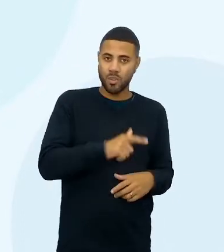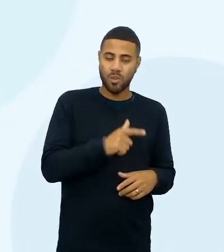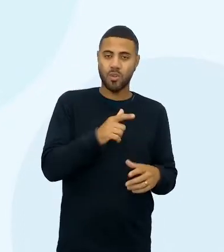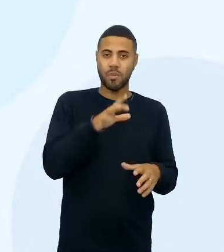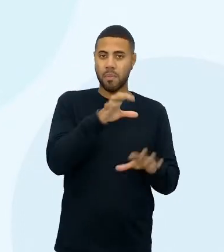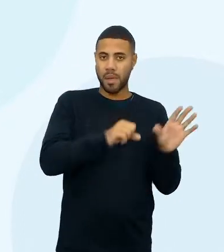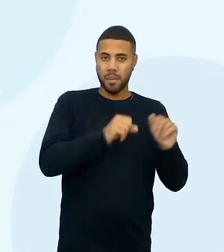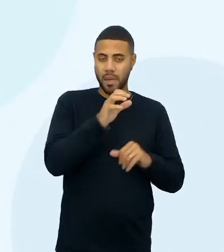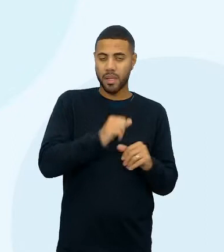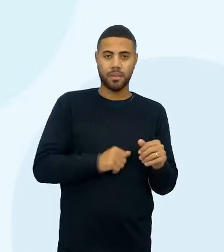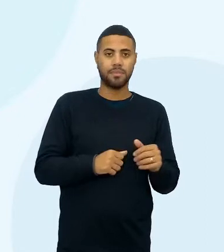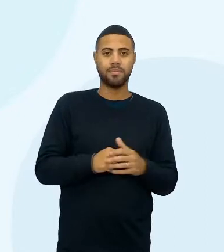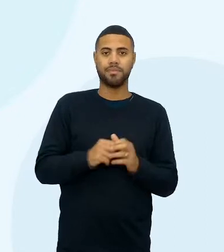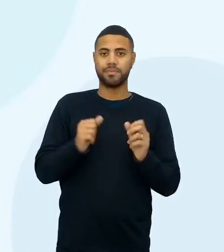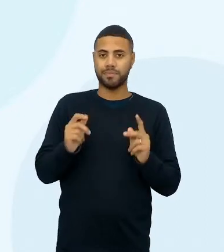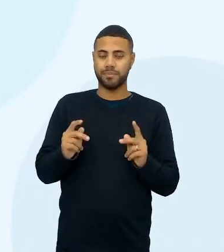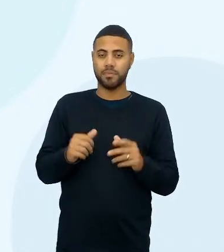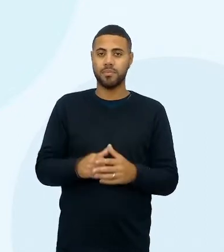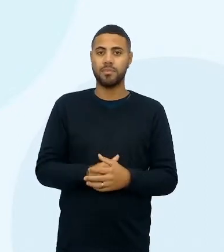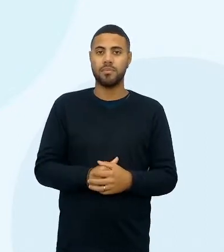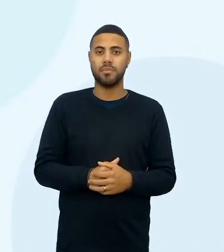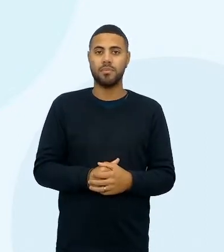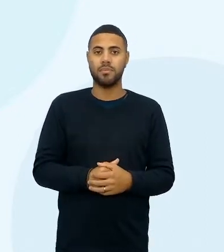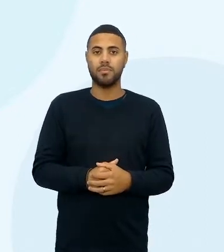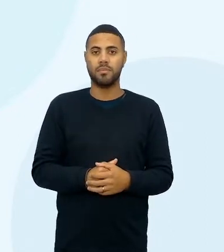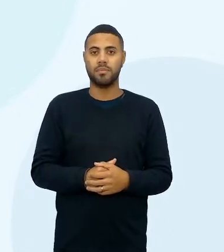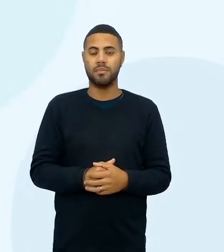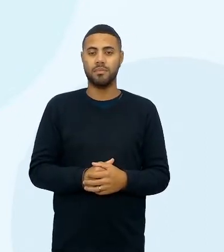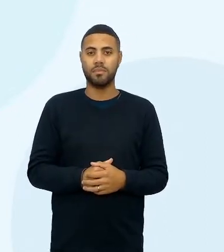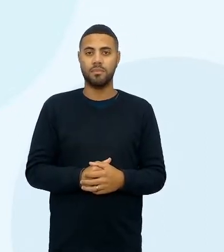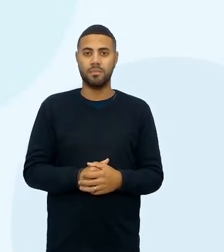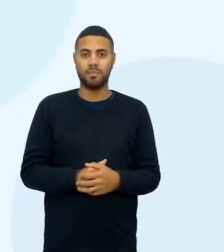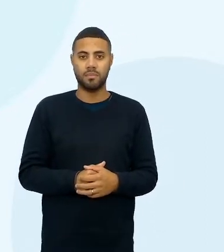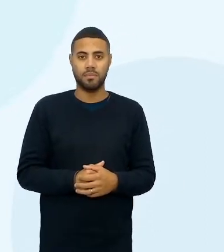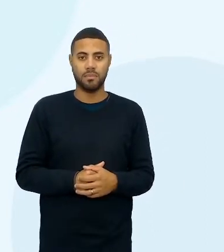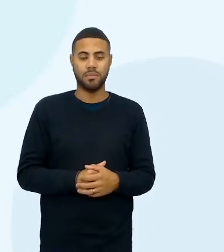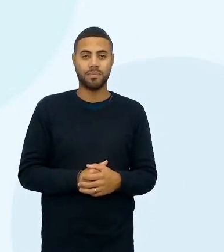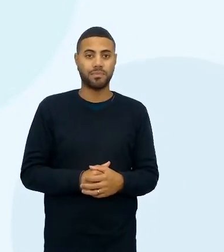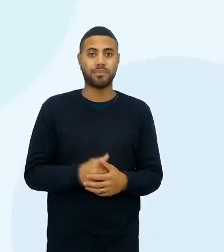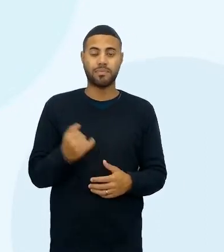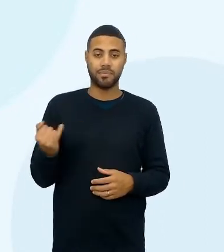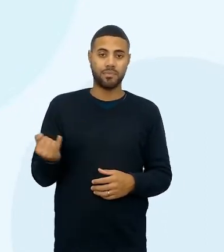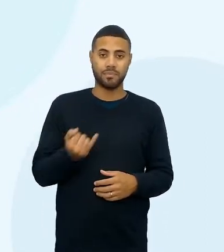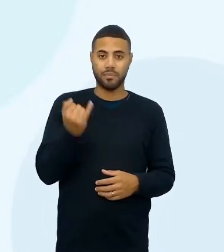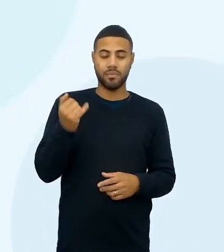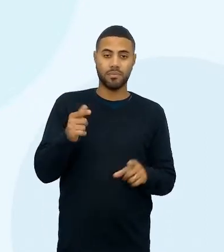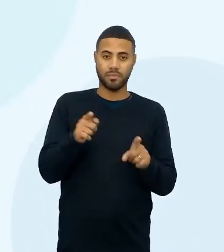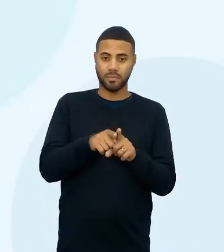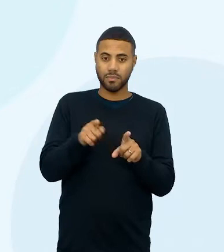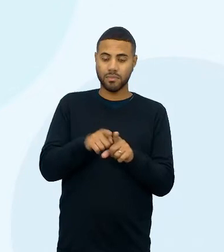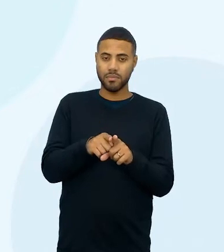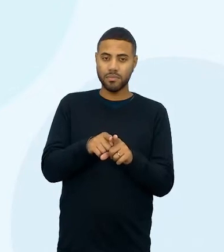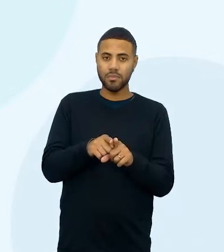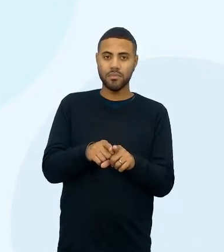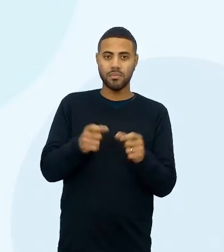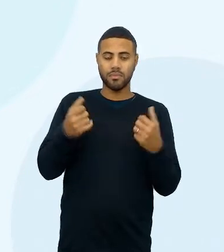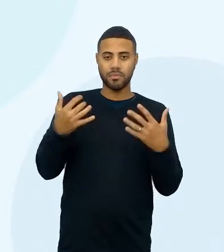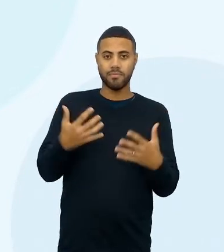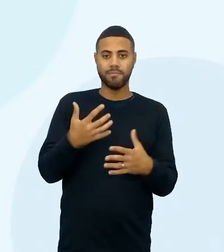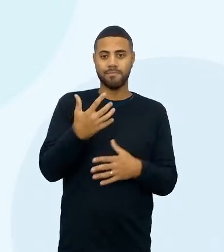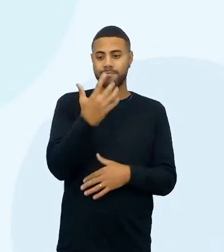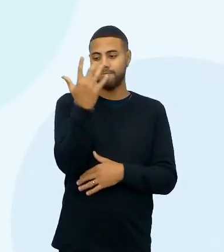meio ambiente, ok? E analisamos a importância da destinação